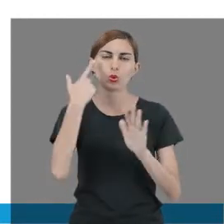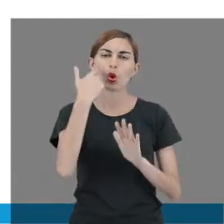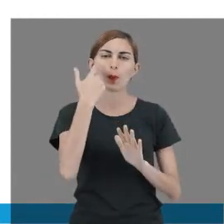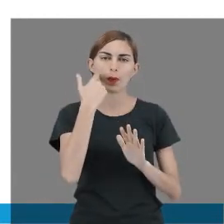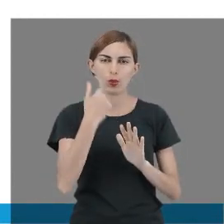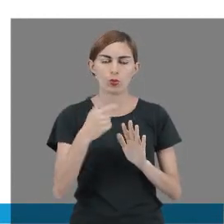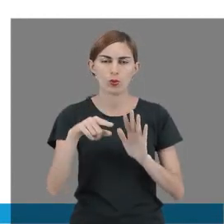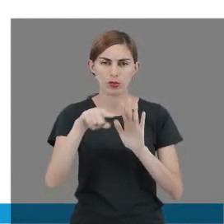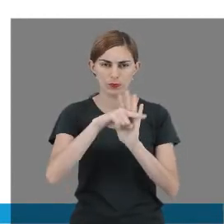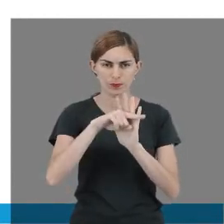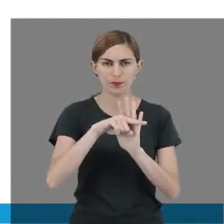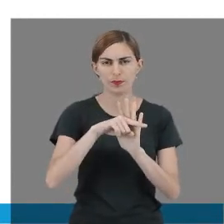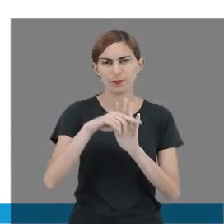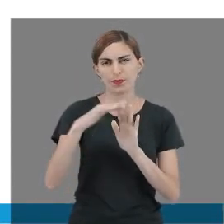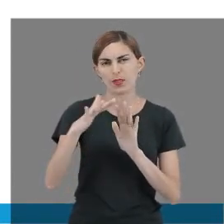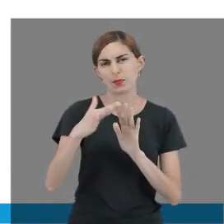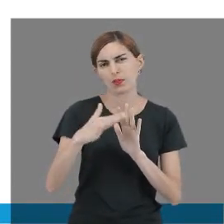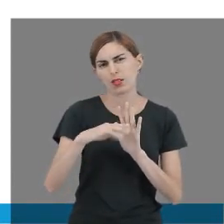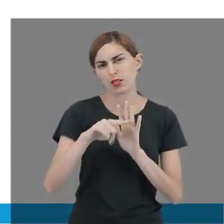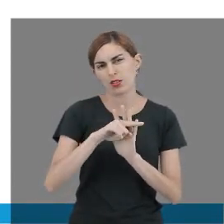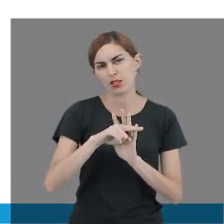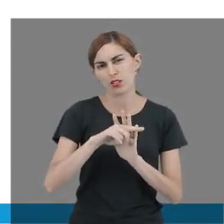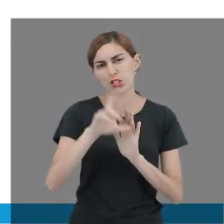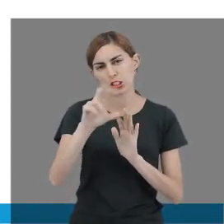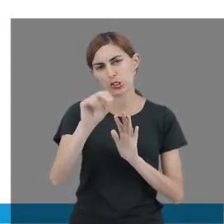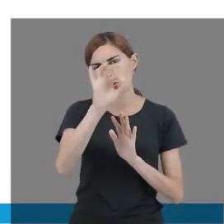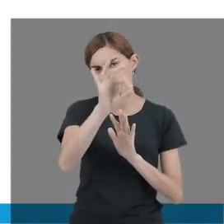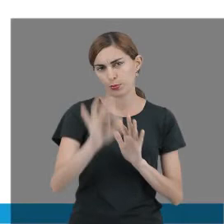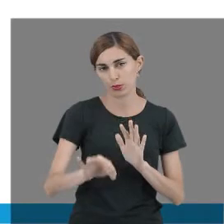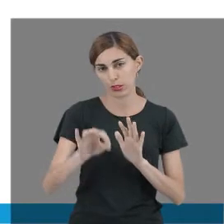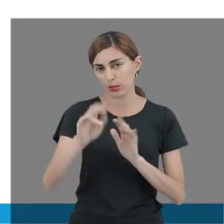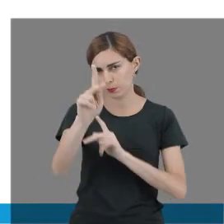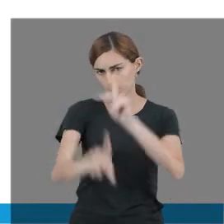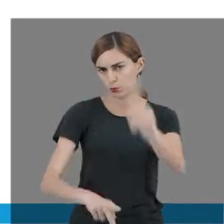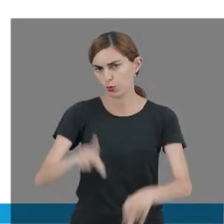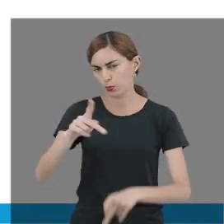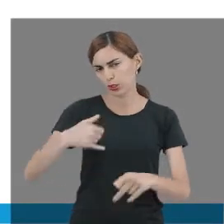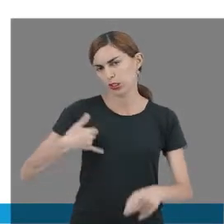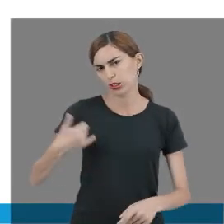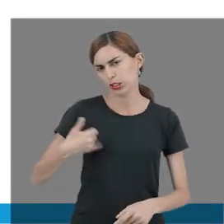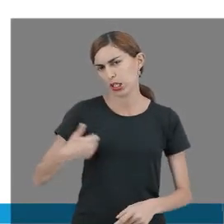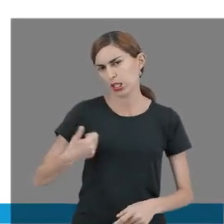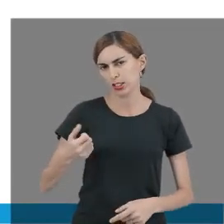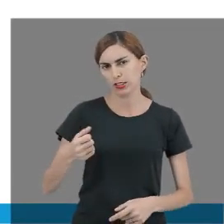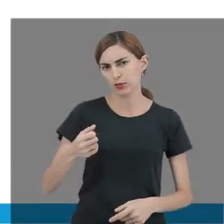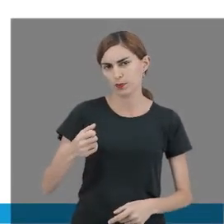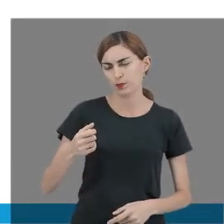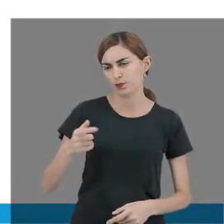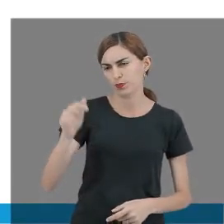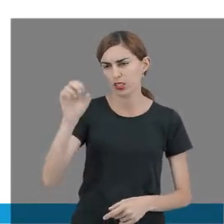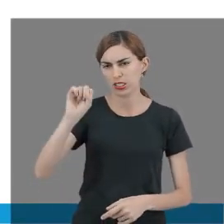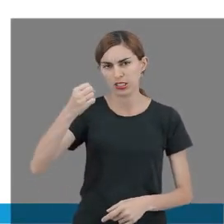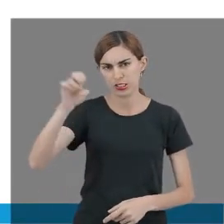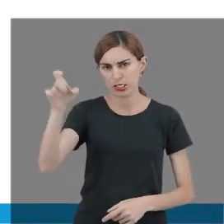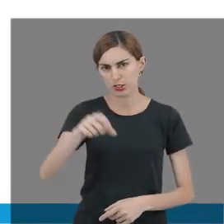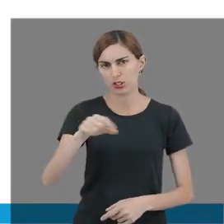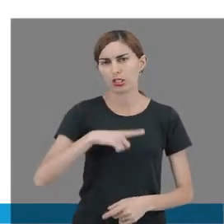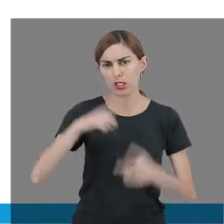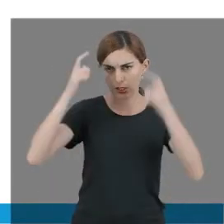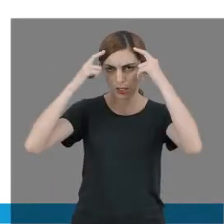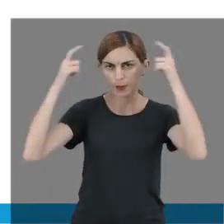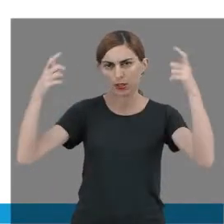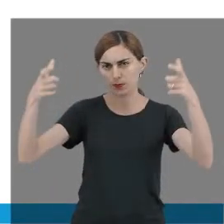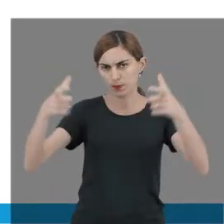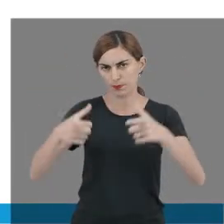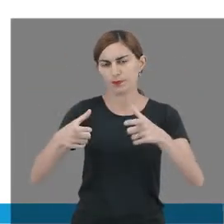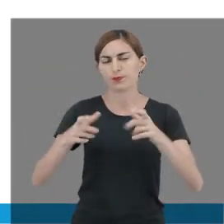a gente tem a linha média onde é o percentil 50, onde 50% da população com aquela idade e sexo tem aquele tamanho de cabeça, né? E